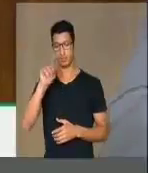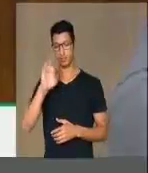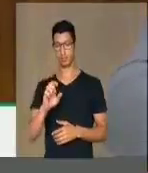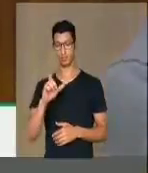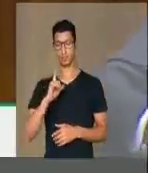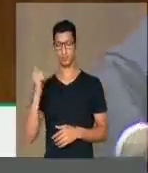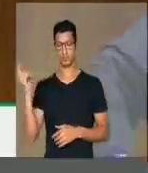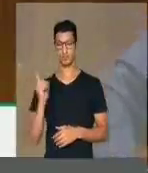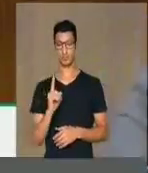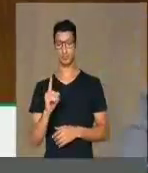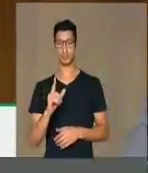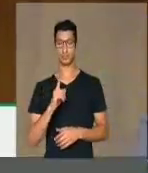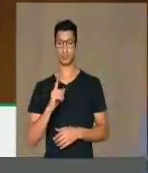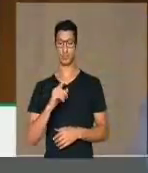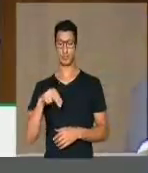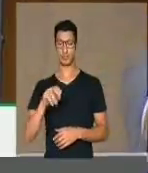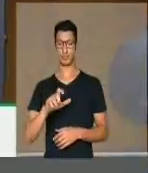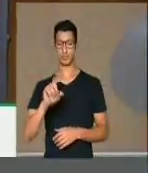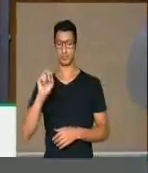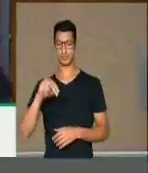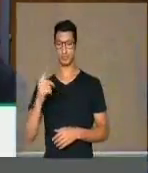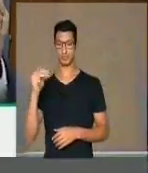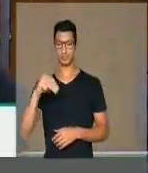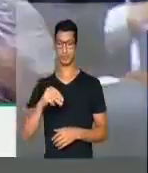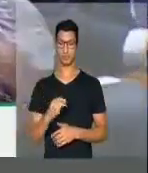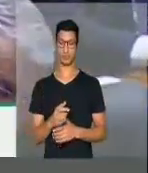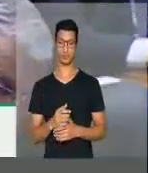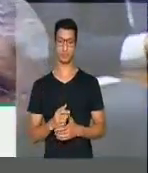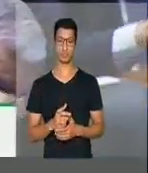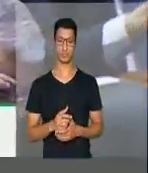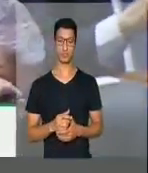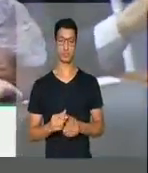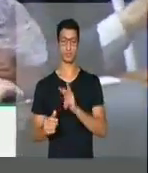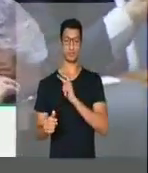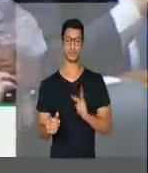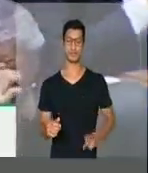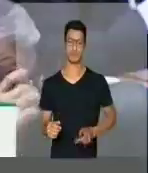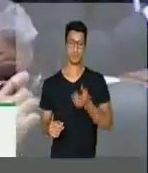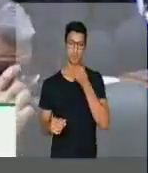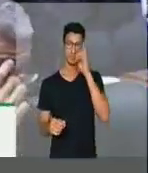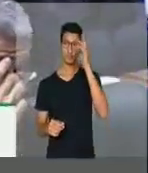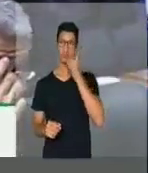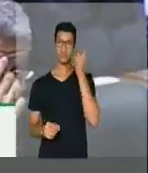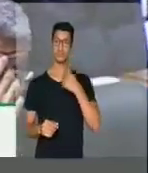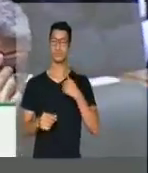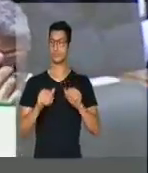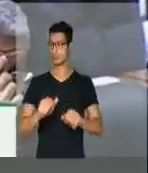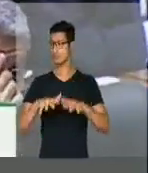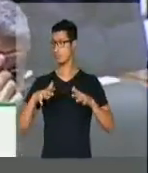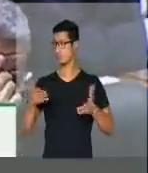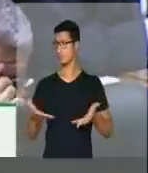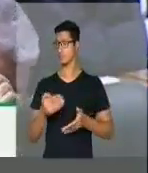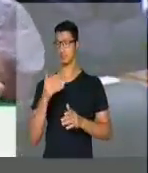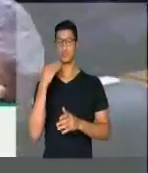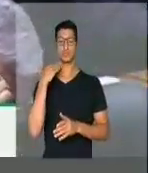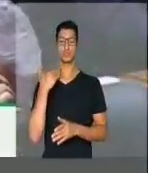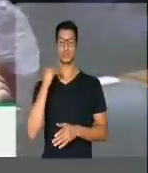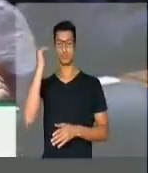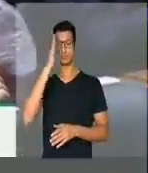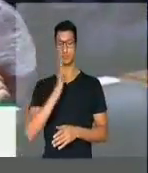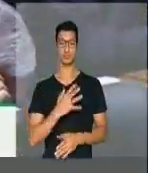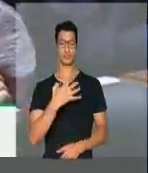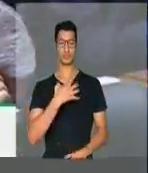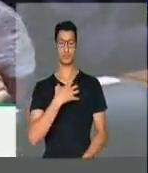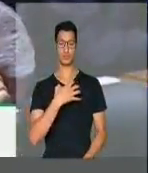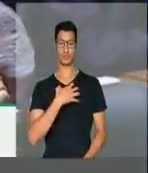Bom, enquanto o Vossa sobe na tribuna, Nelson, um minuto. Senhor presidente, senhores, senhores deputados, hoje eu tive uma audiência no Banco do Brasil,